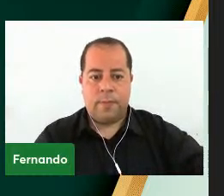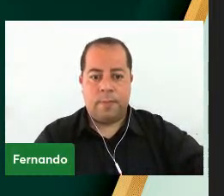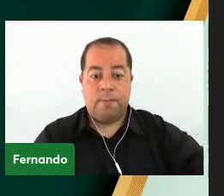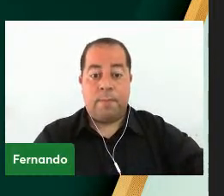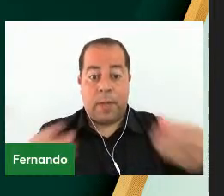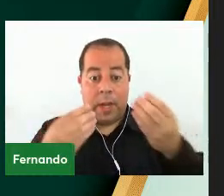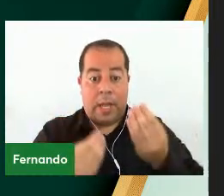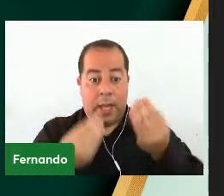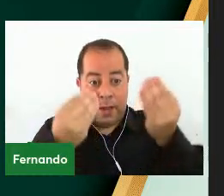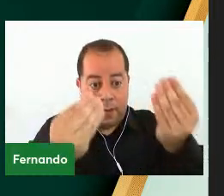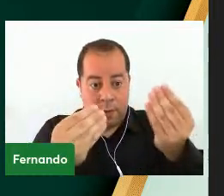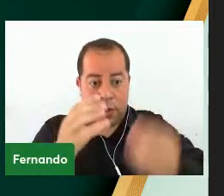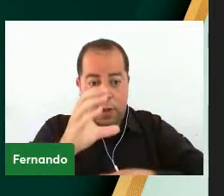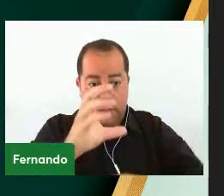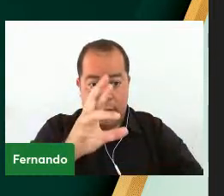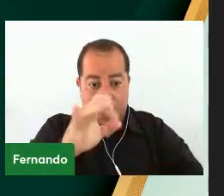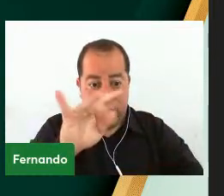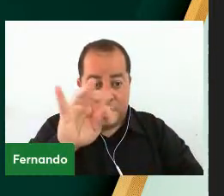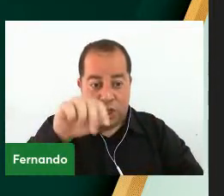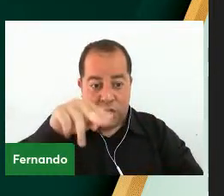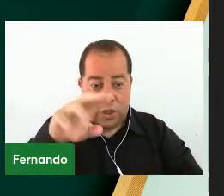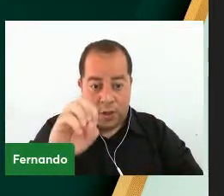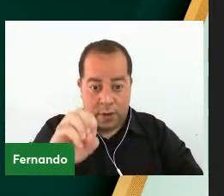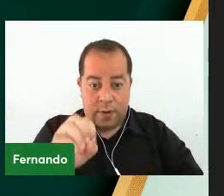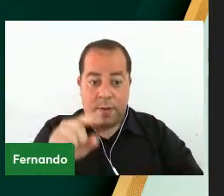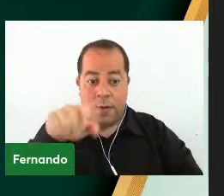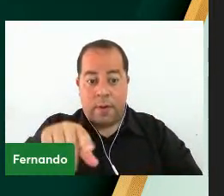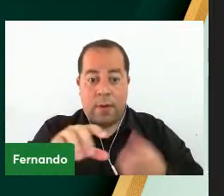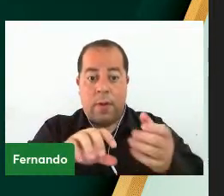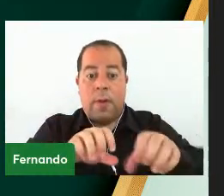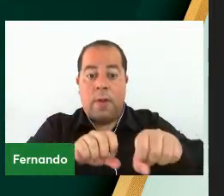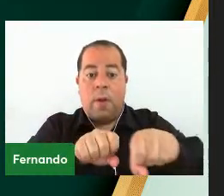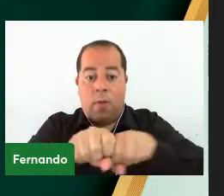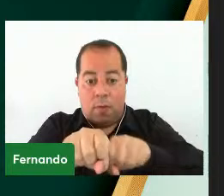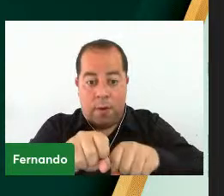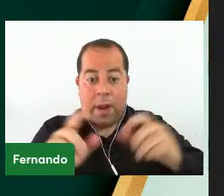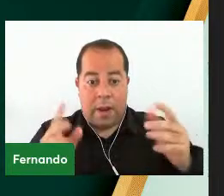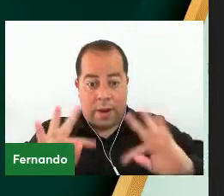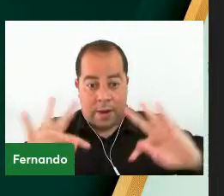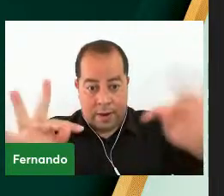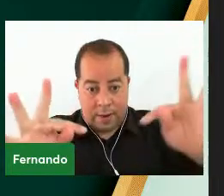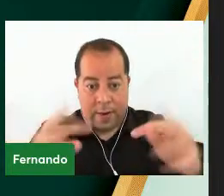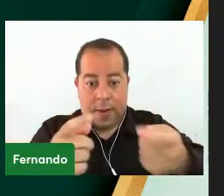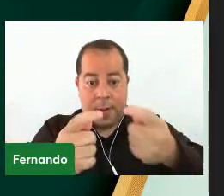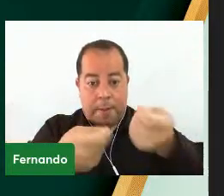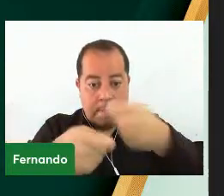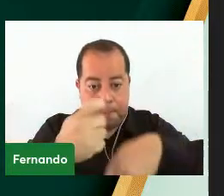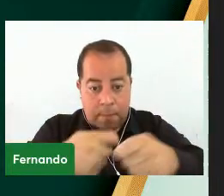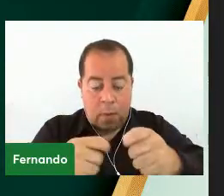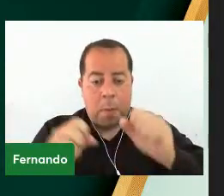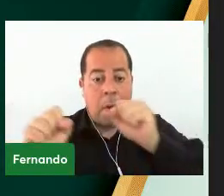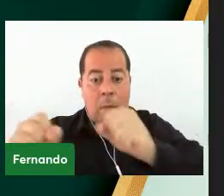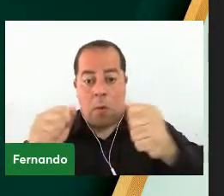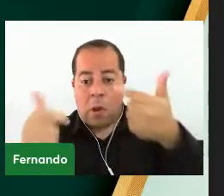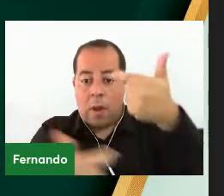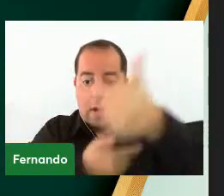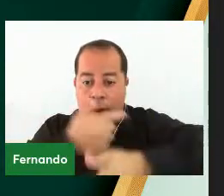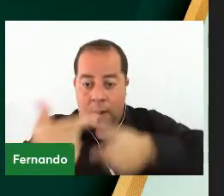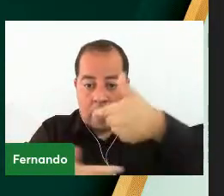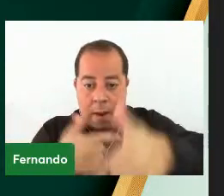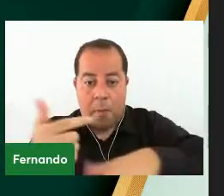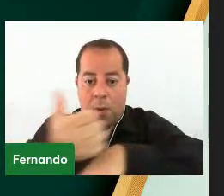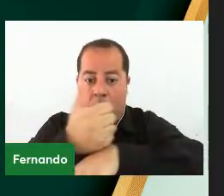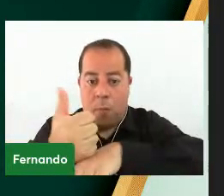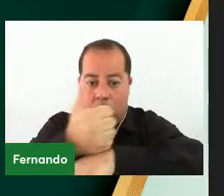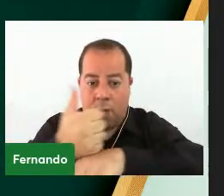Confiro a Cristiano Bueno dos Santos o grau de tecnólogo em agronegócios para que possa usufruir de todos os direitos